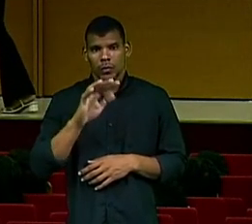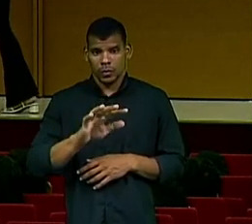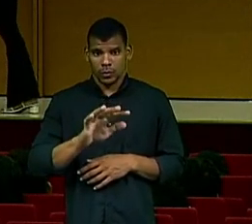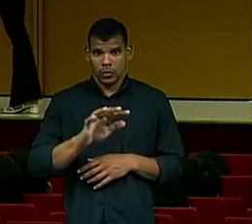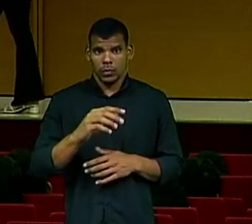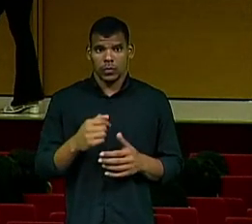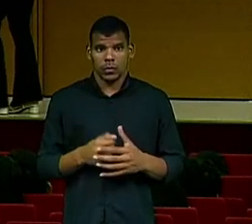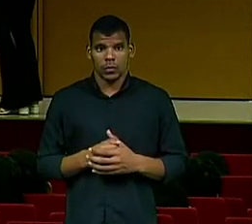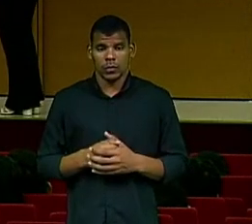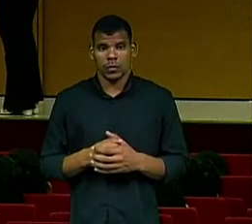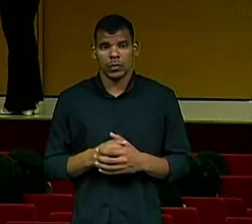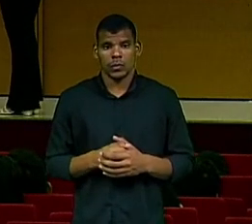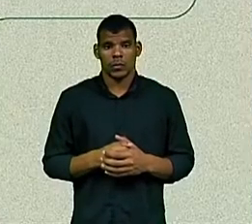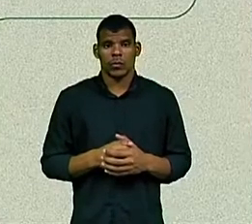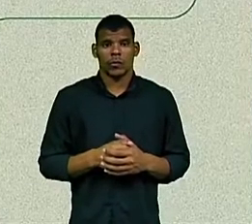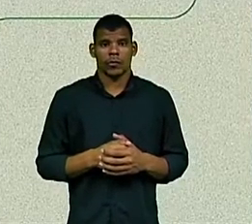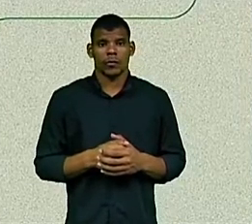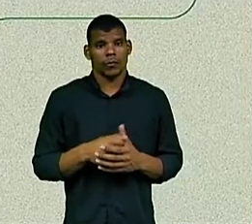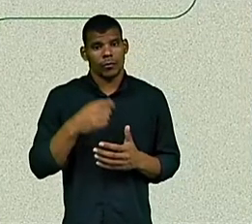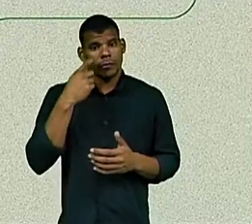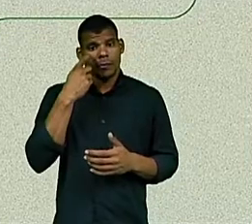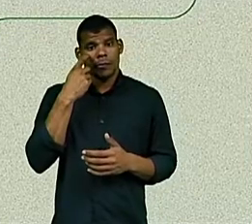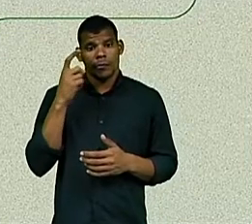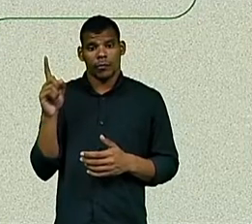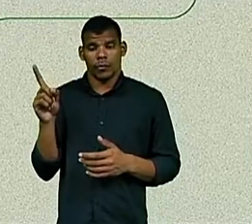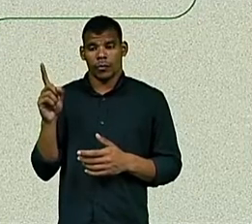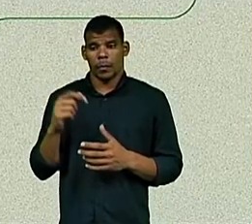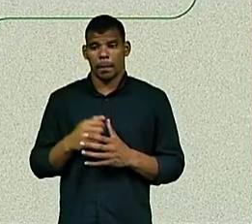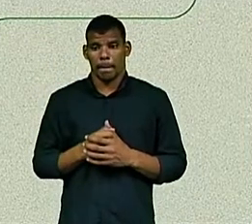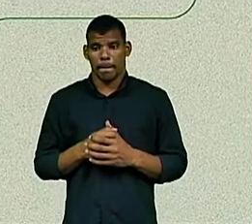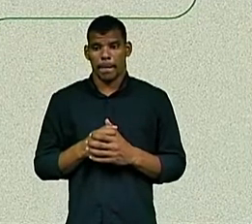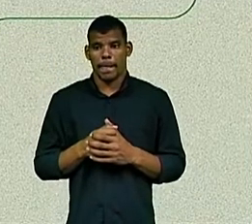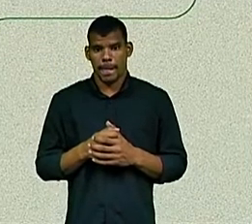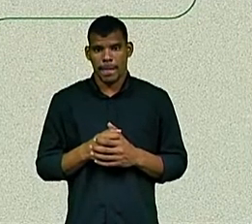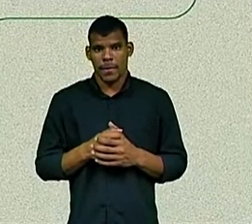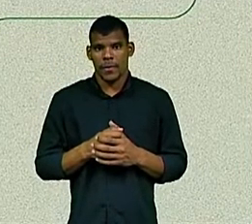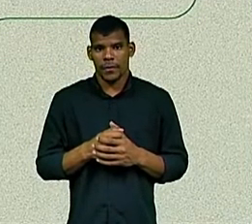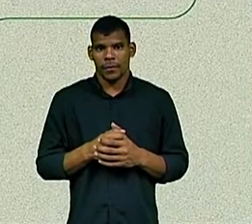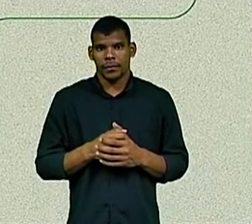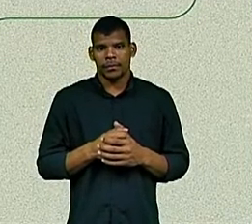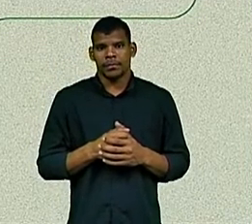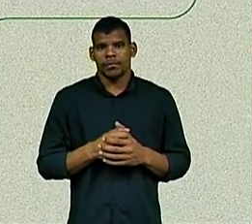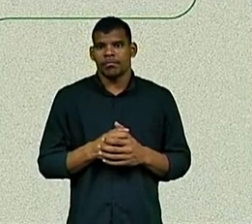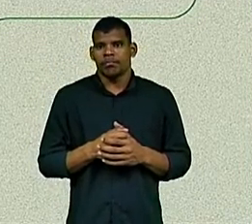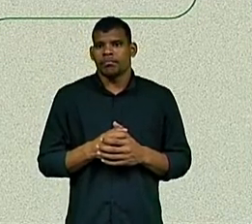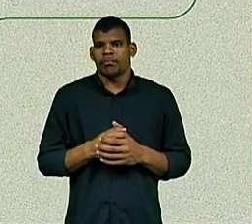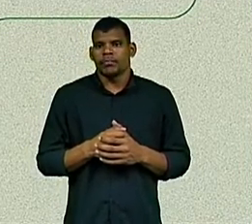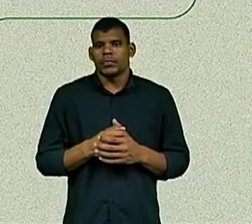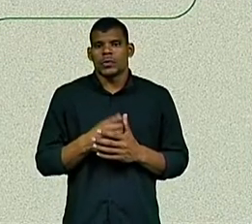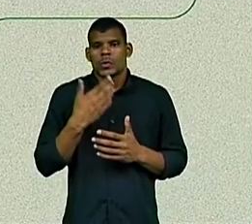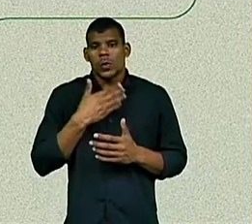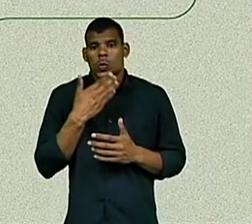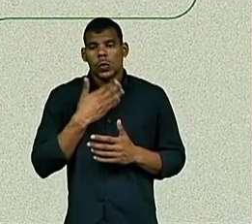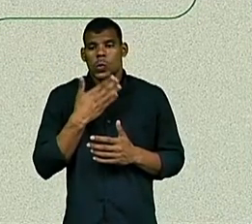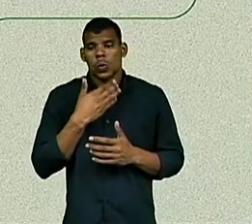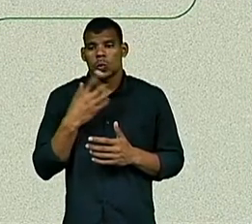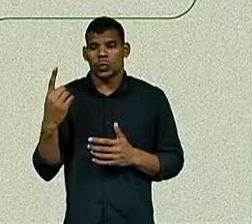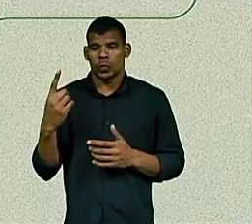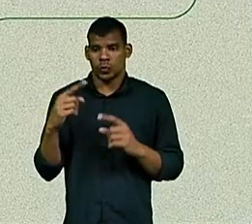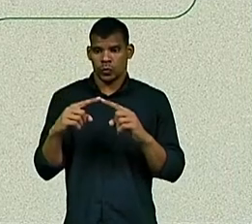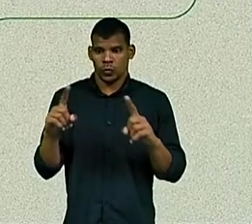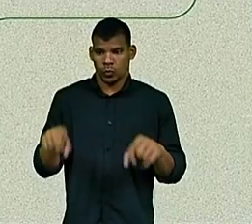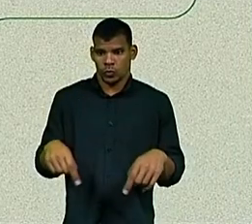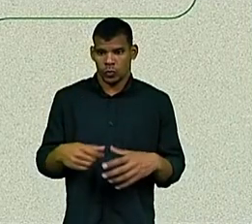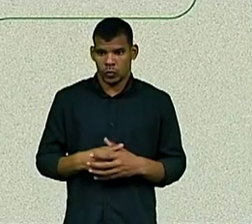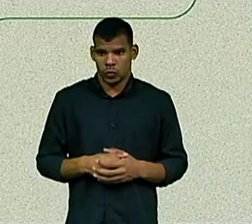estão os motivos tá porque não deu certo explosão de consumo a poupa desabastecimento